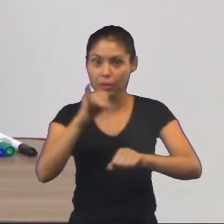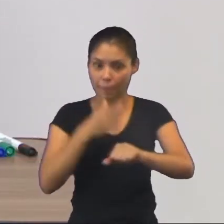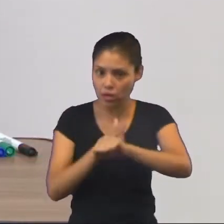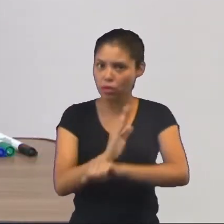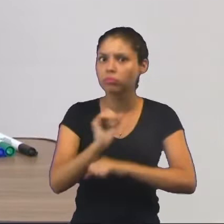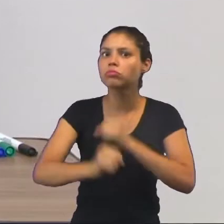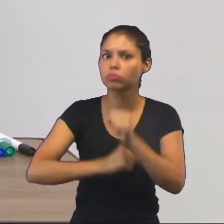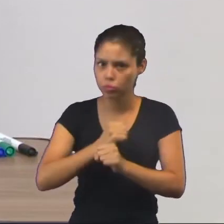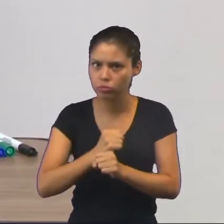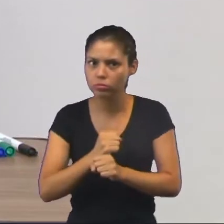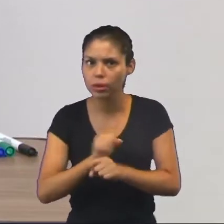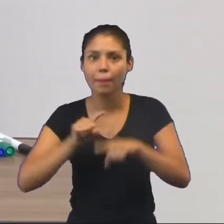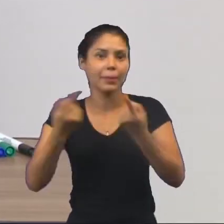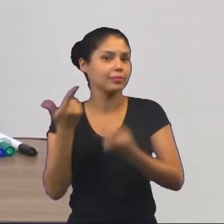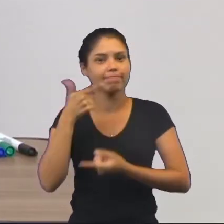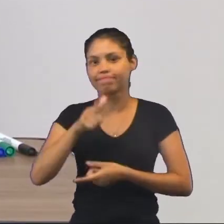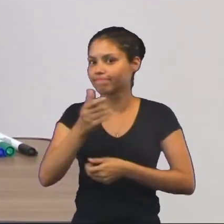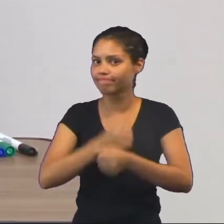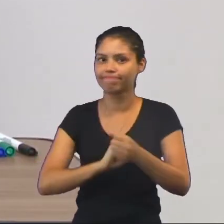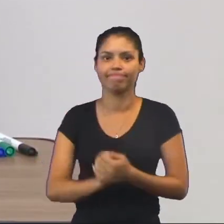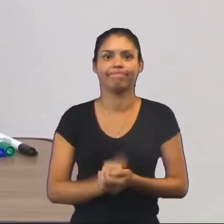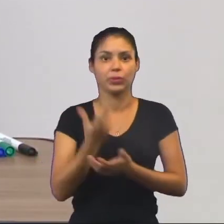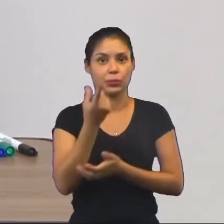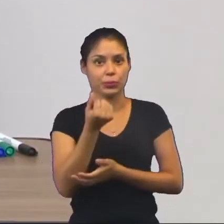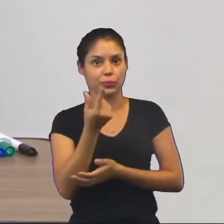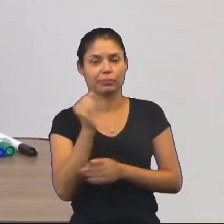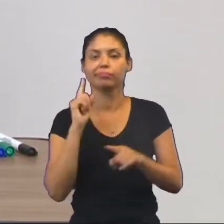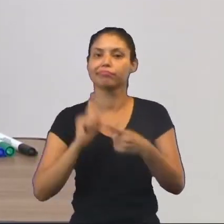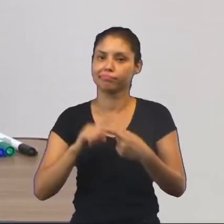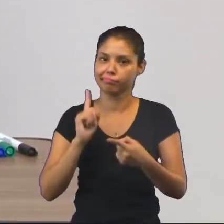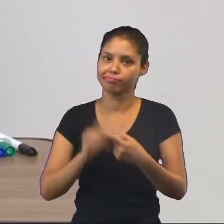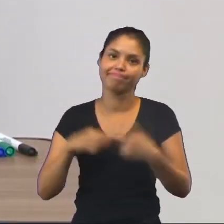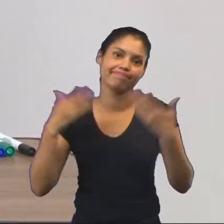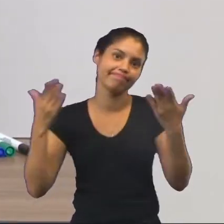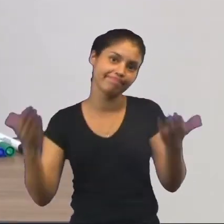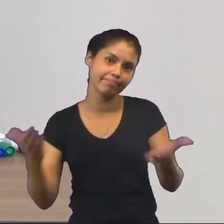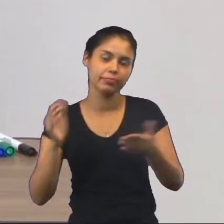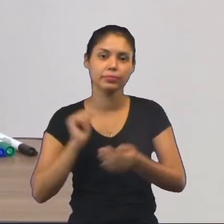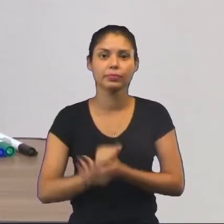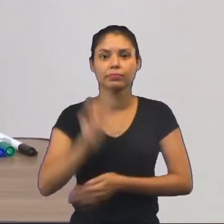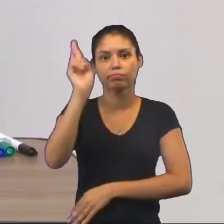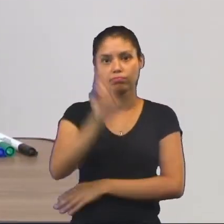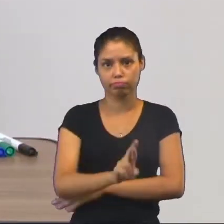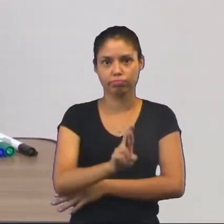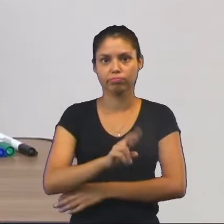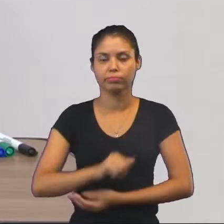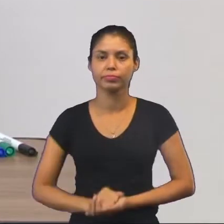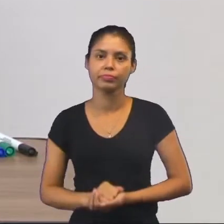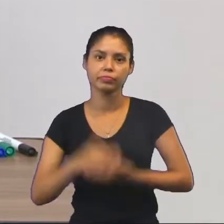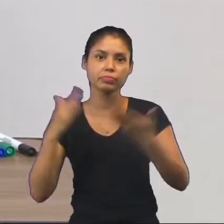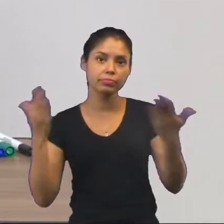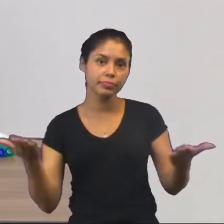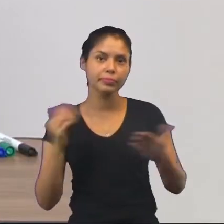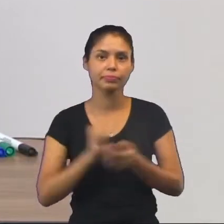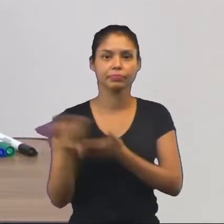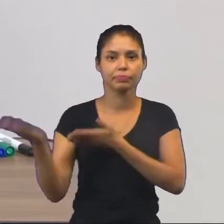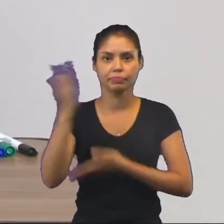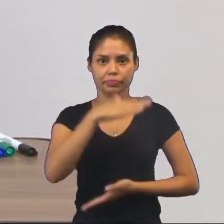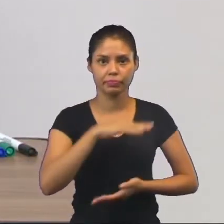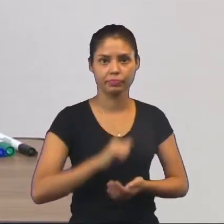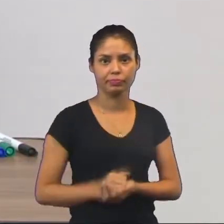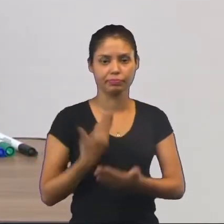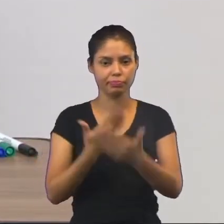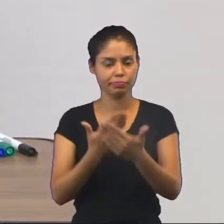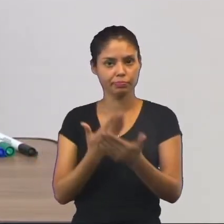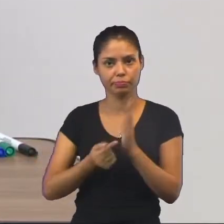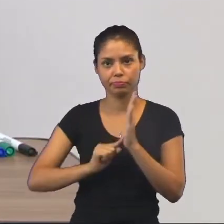de ano e não vai ganhar, né? O pai vai estar economizando, é porque ele, infelizmente, reprovou. Então, vamos lá. Vamos estudar sobre